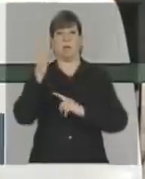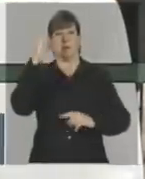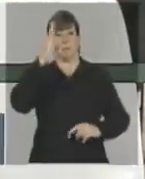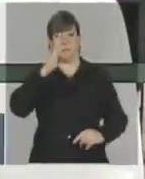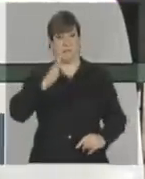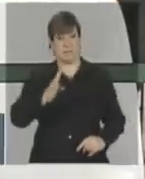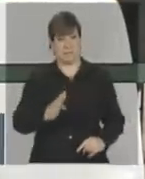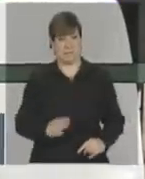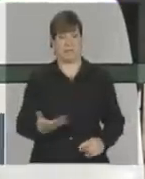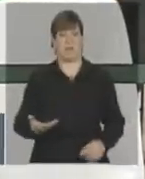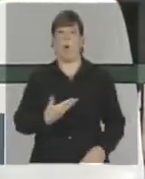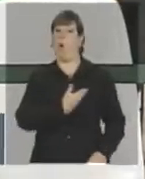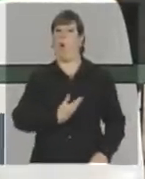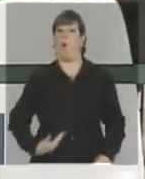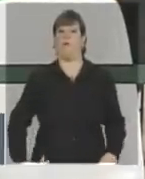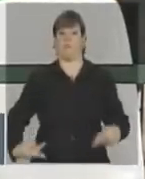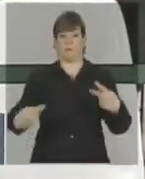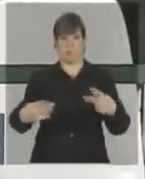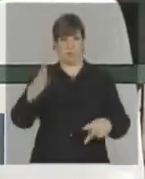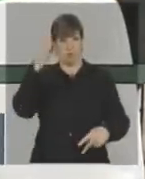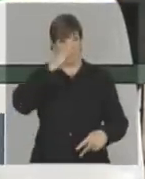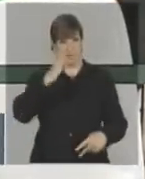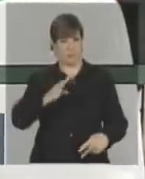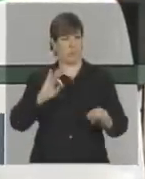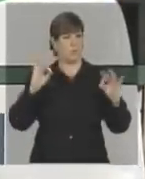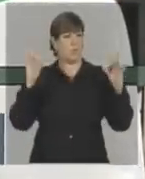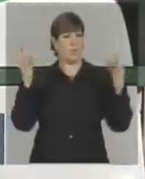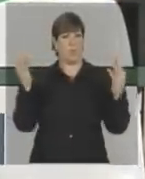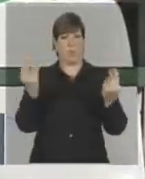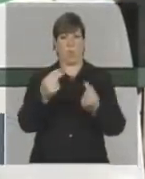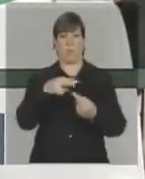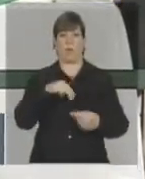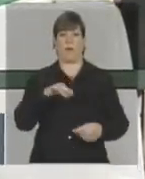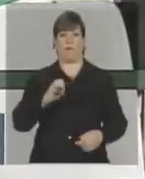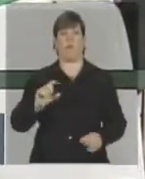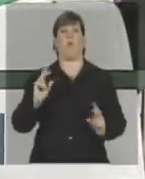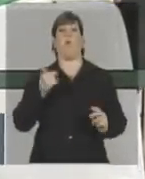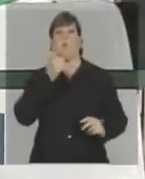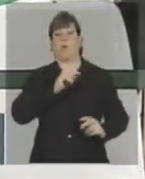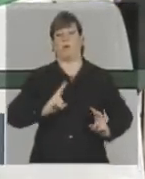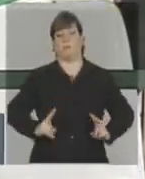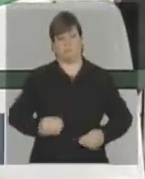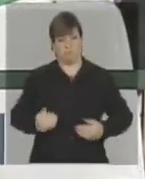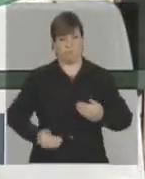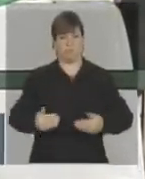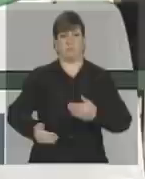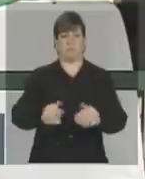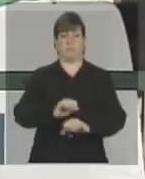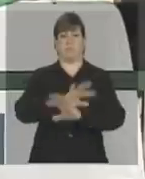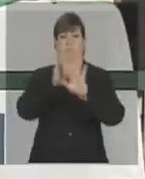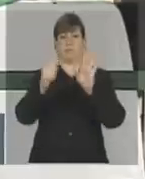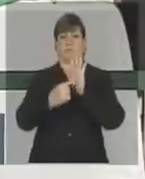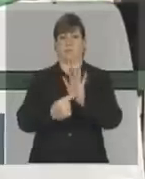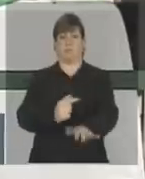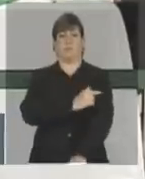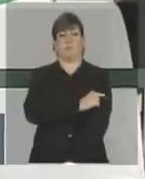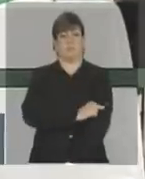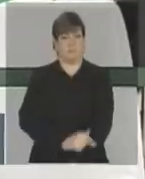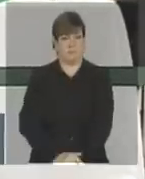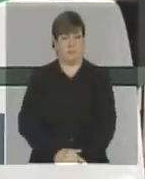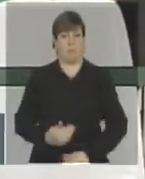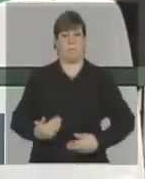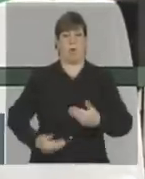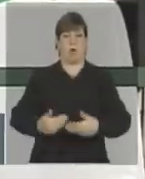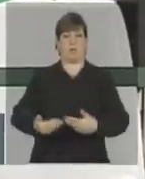e que os governos no Brasil, em todos os níveis, consigam andar e avançar no sentido da transparência e da integridade dos processos,